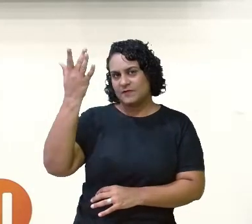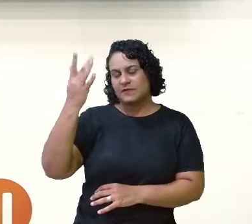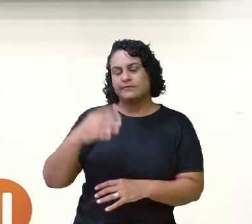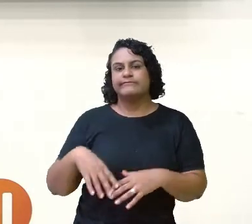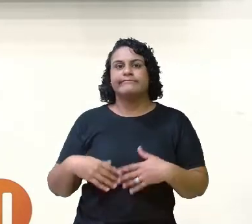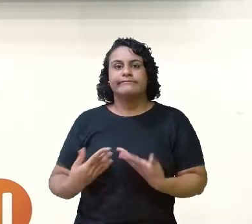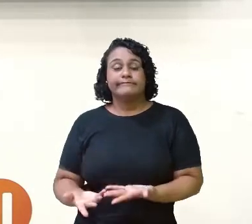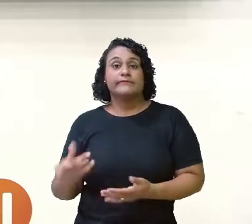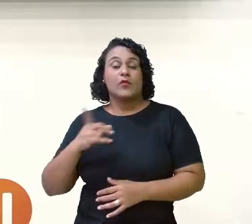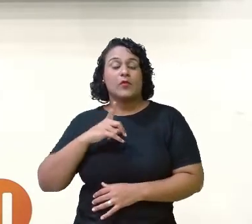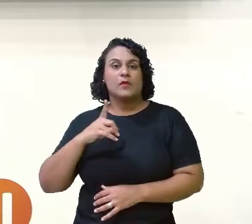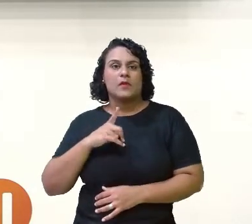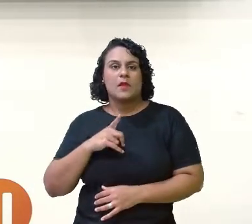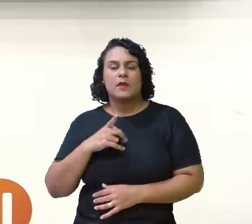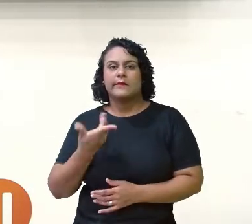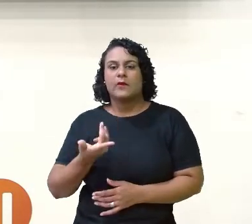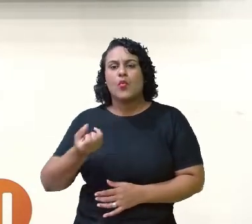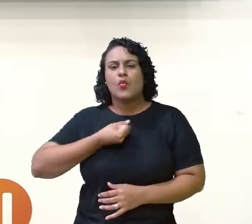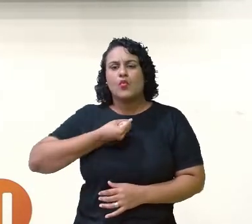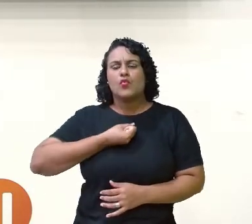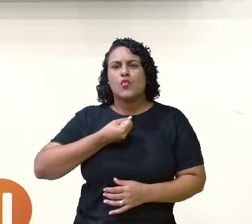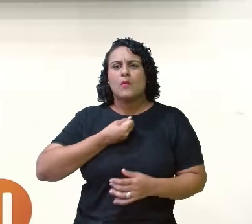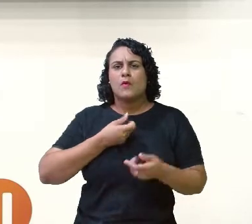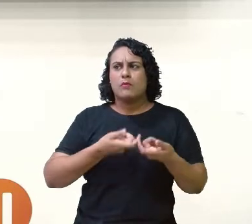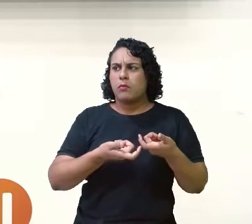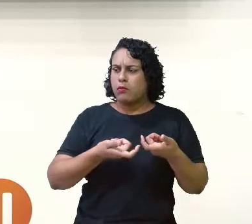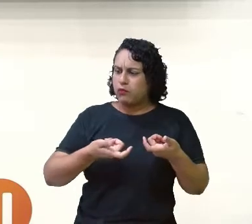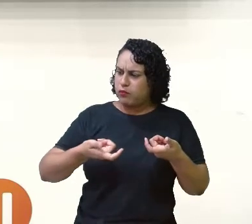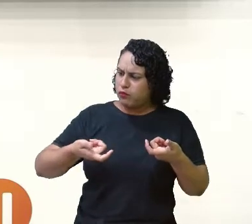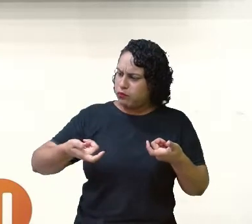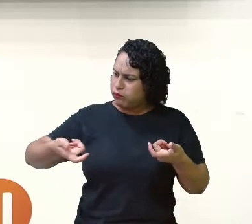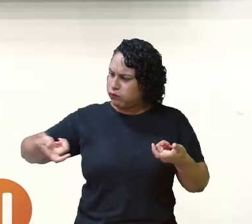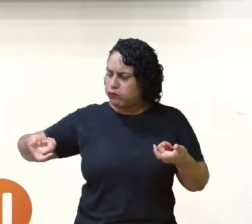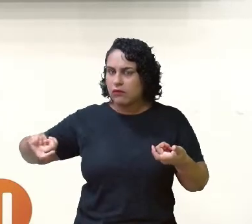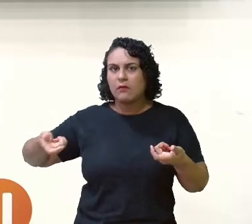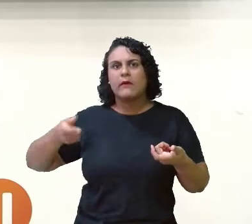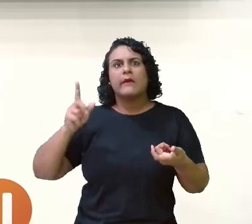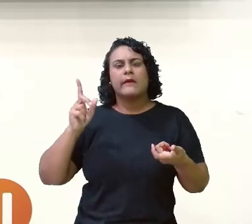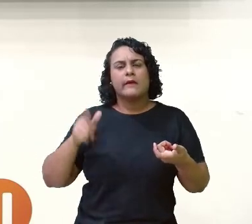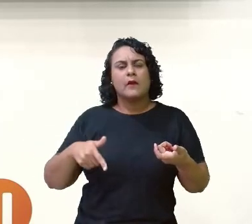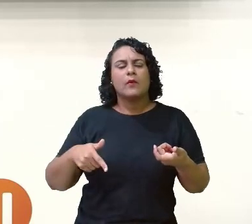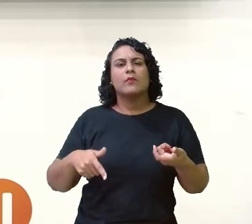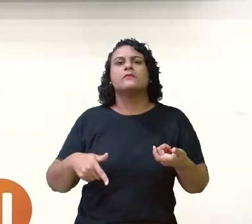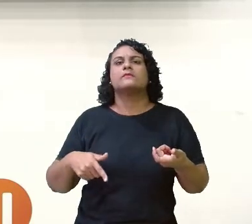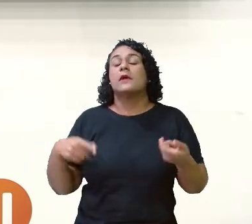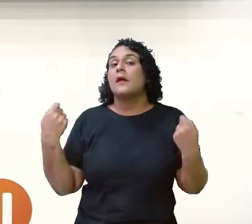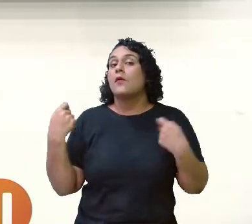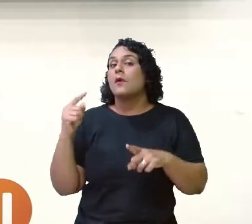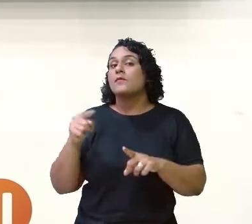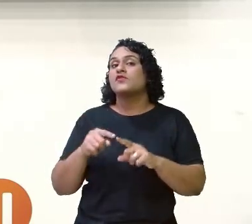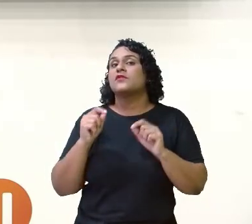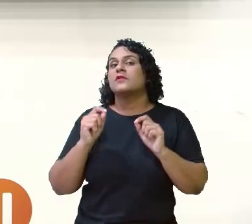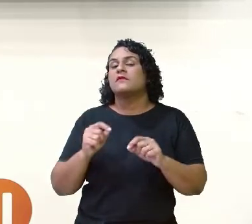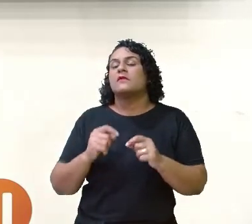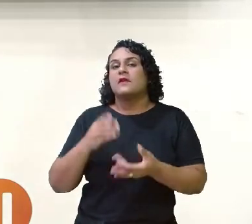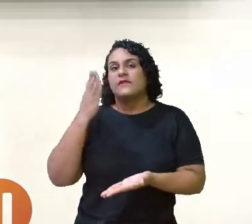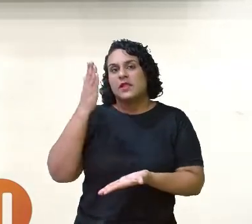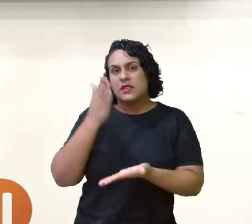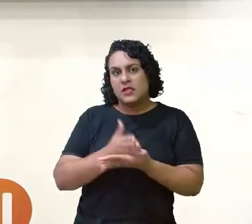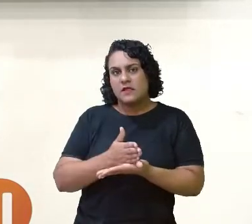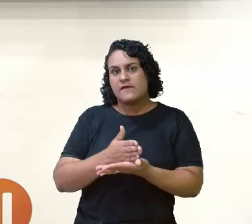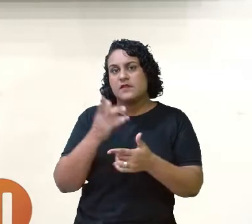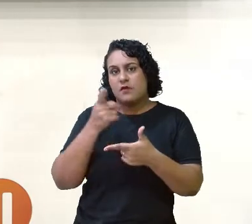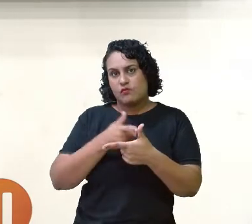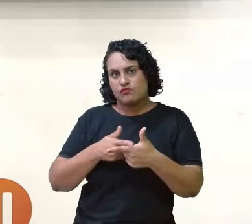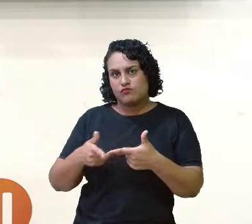gente tem uma numeração muito grande, quando a gente tem um número muito grande, o ideal é que a gente faça divisões, como eu fiz